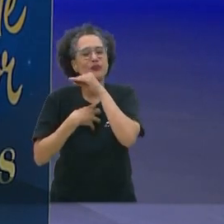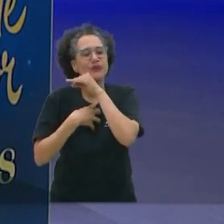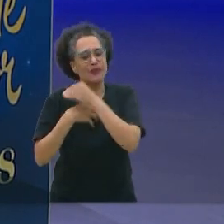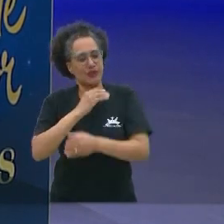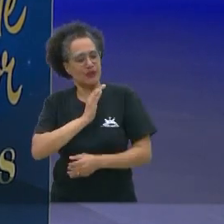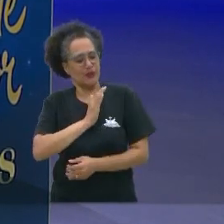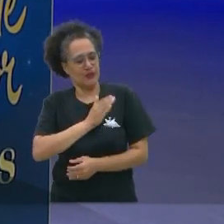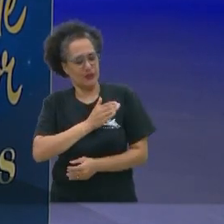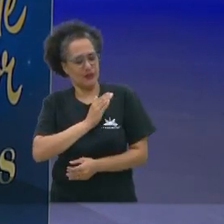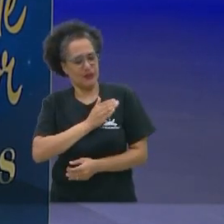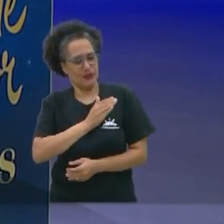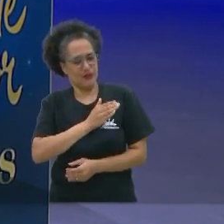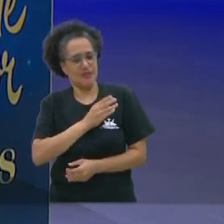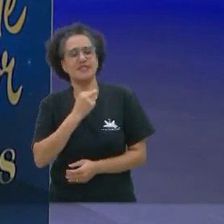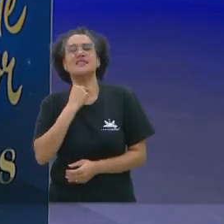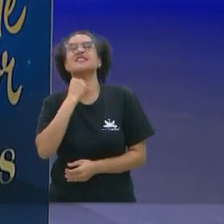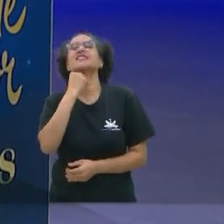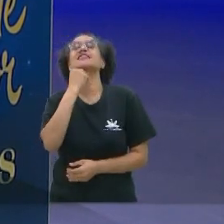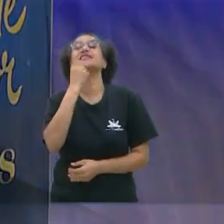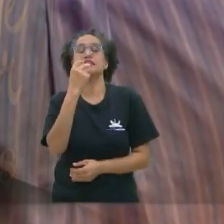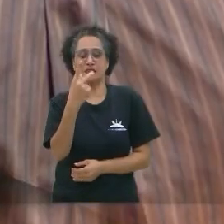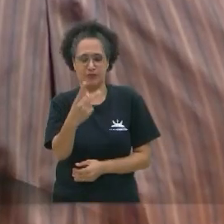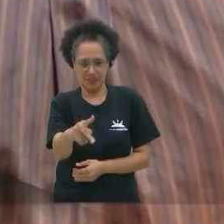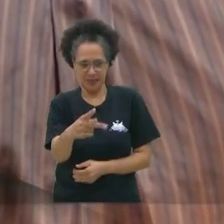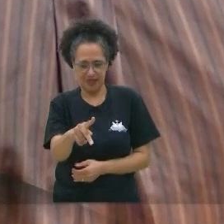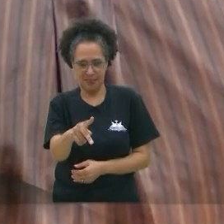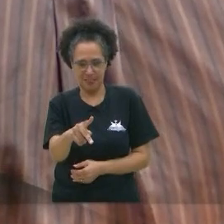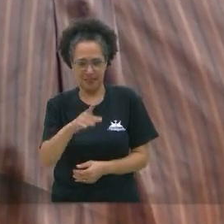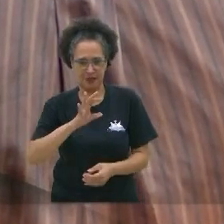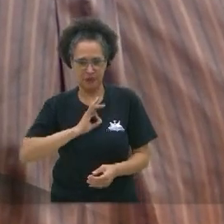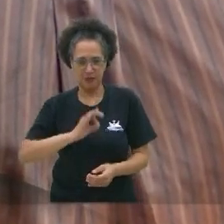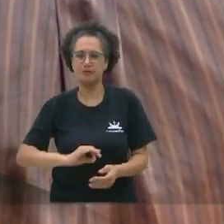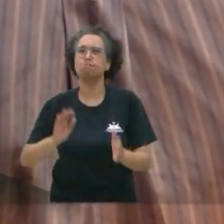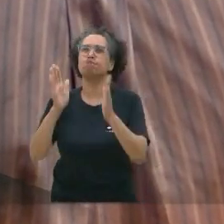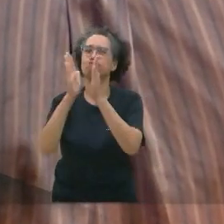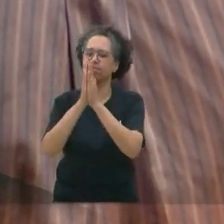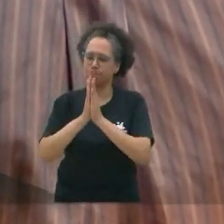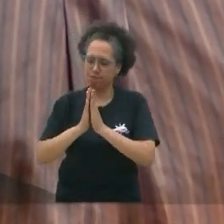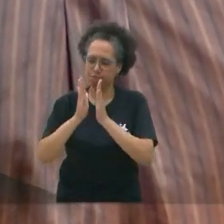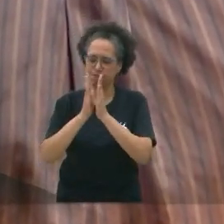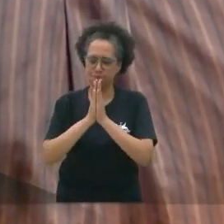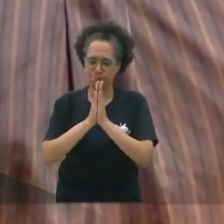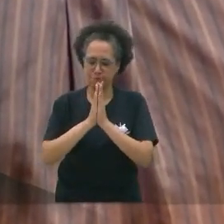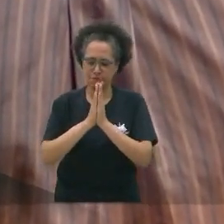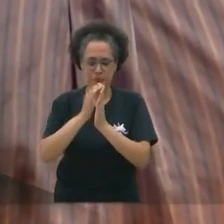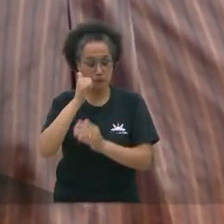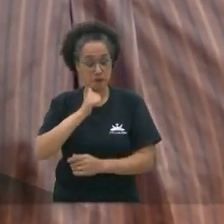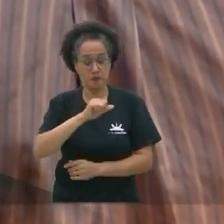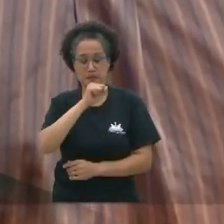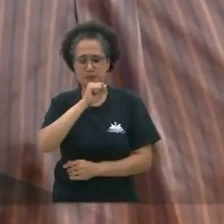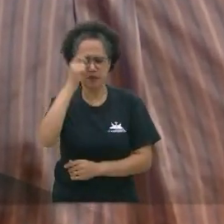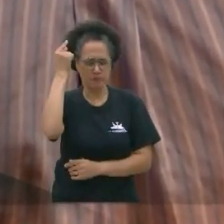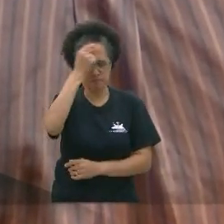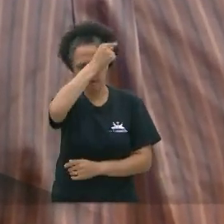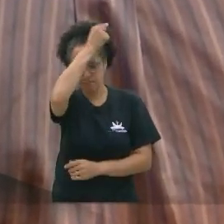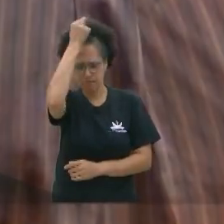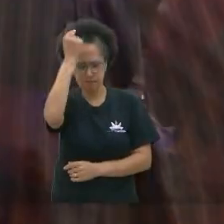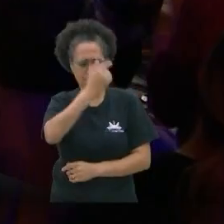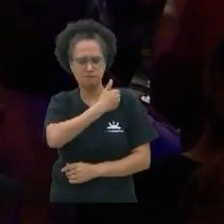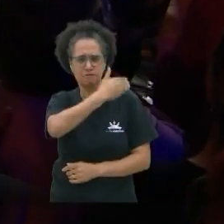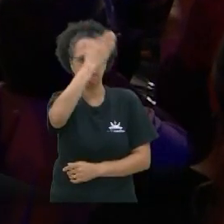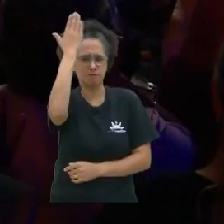através dessa voz, Senhor. Nós clamamos a ti, pedimos, ó Mãe Santíssima, ó Nossa Senhora